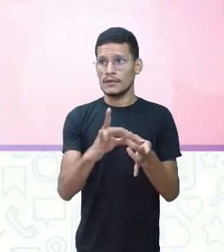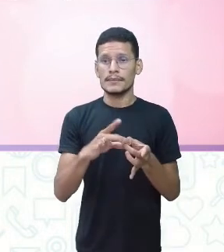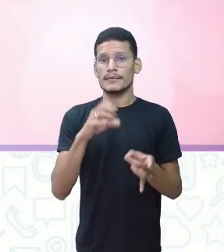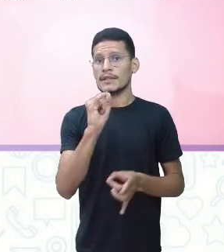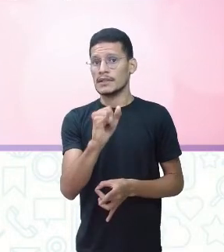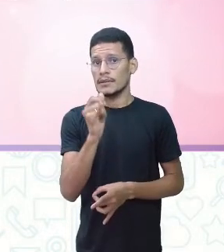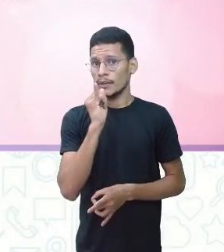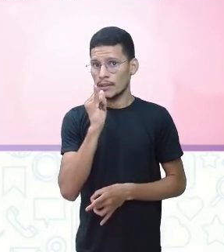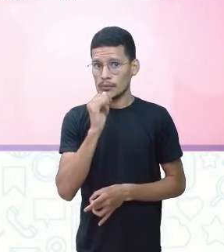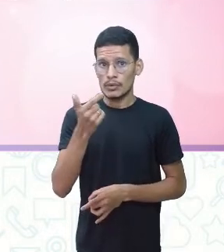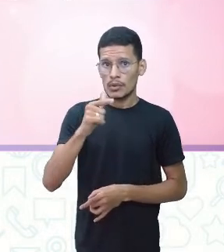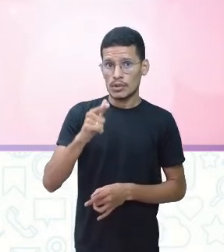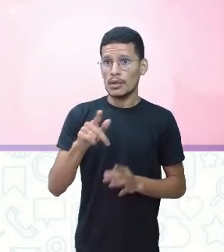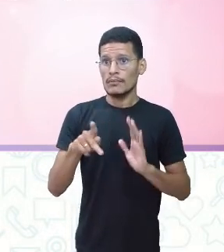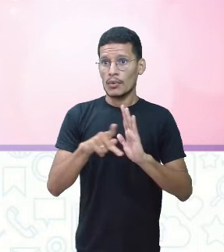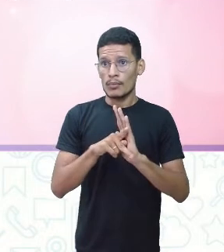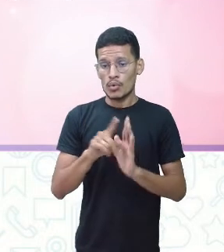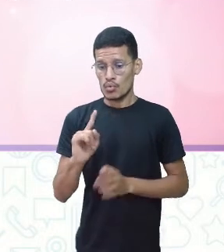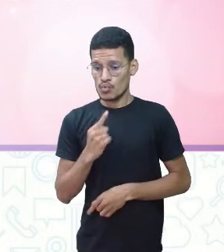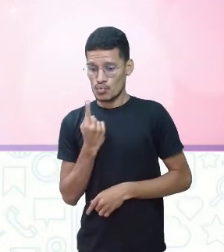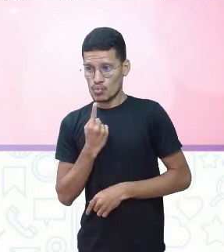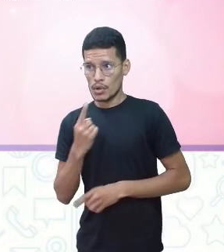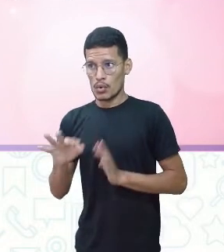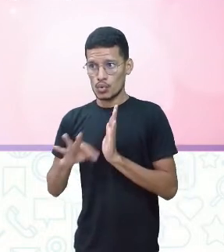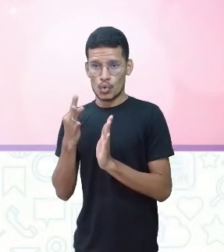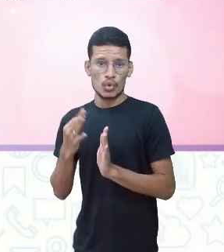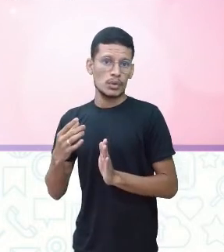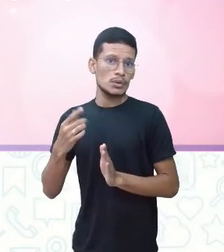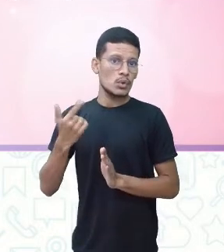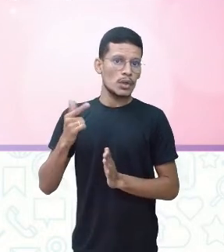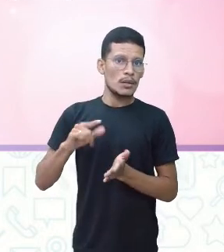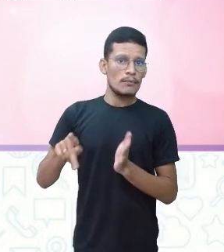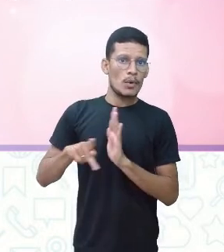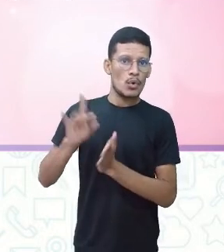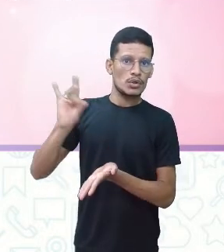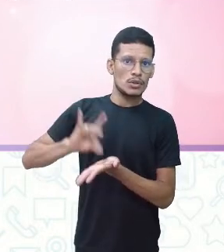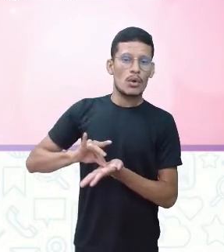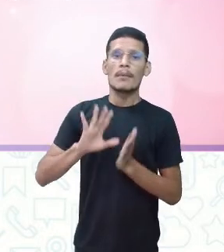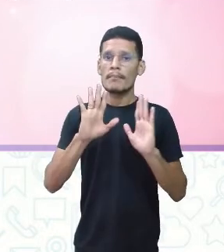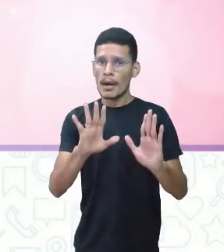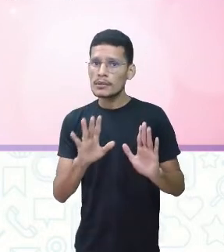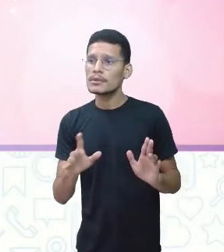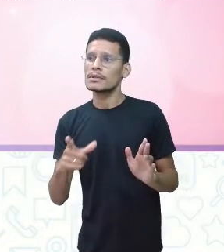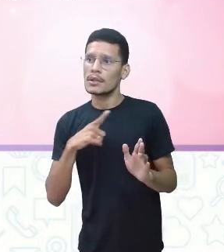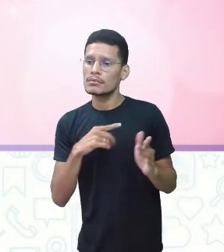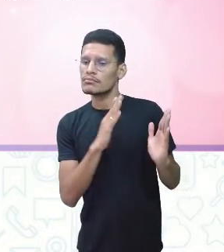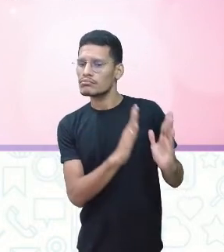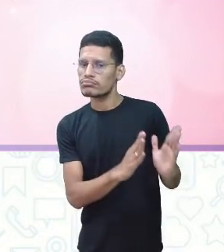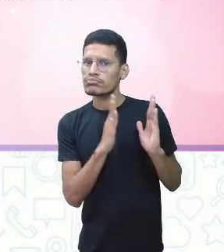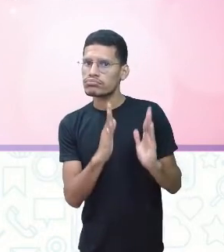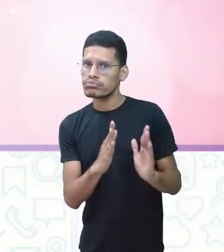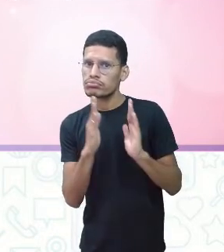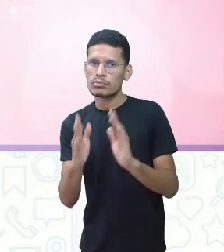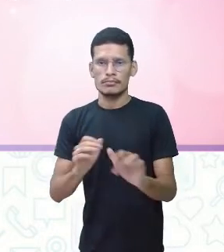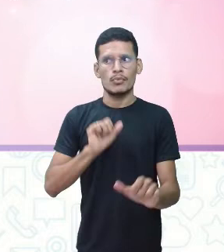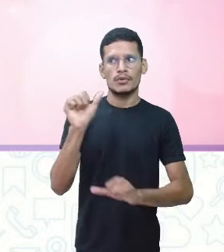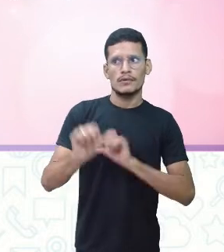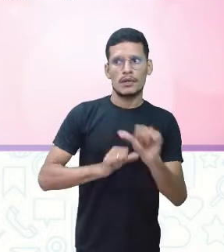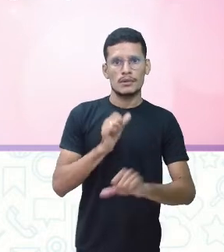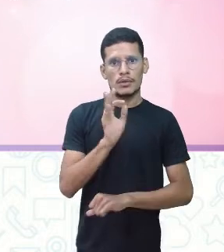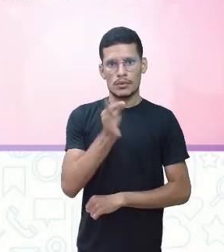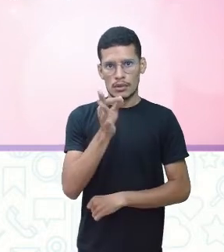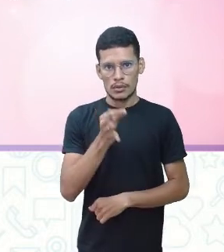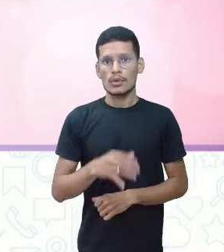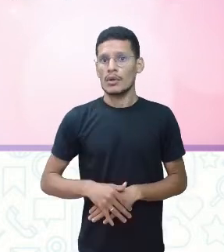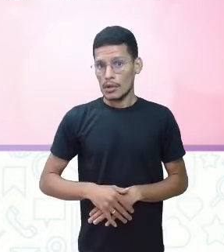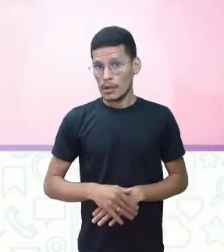se você não tem um único autor, você não tem uma versão original, entre aspas. E aí você vai tendo, ao longo do tempo, essas modificações,